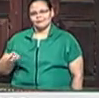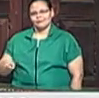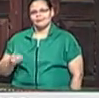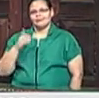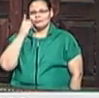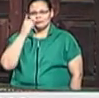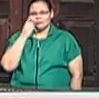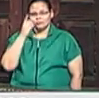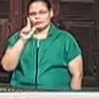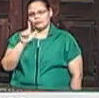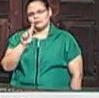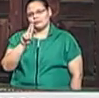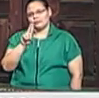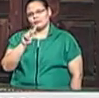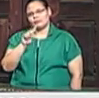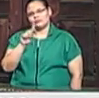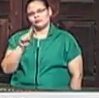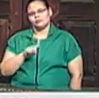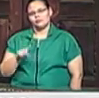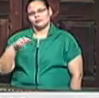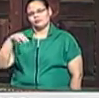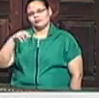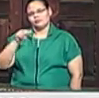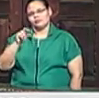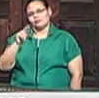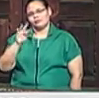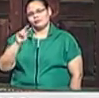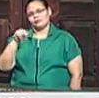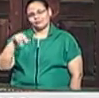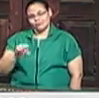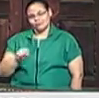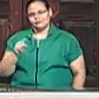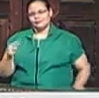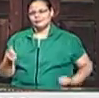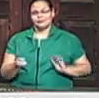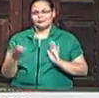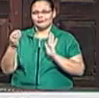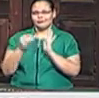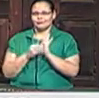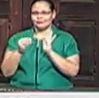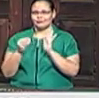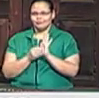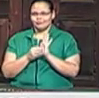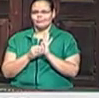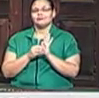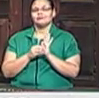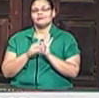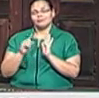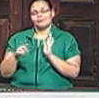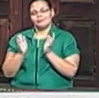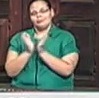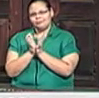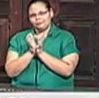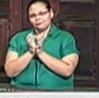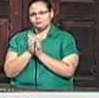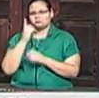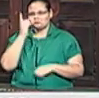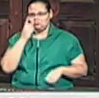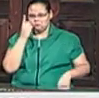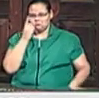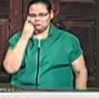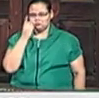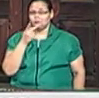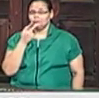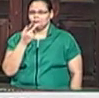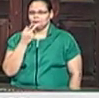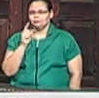deputado Luiz Martins, por um conjunto de emendas dos parlamentares da bancada, e dizer